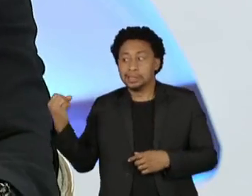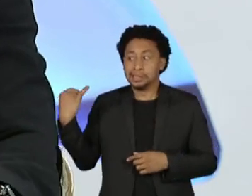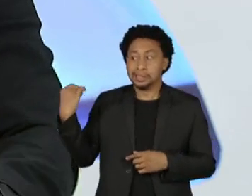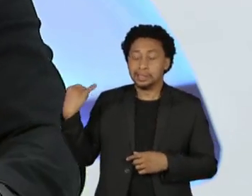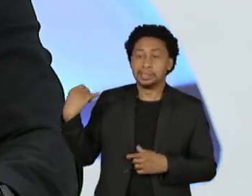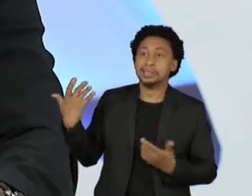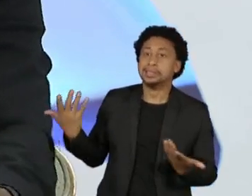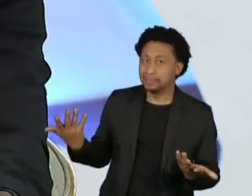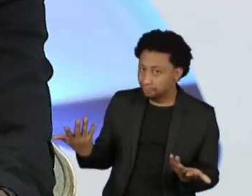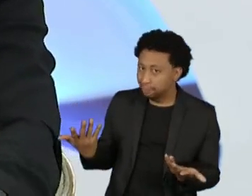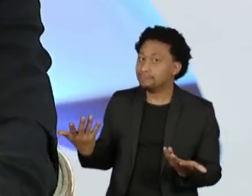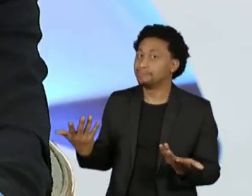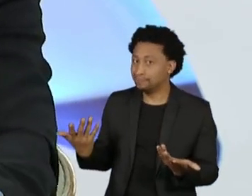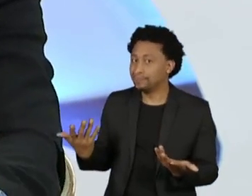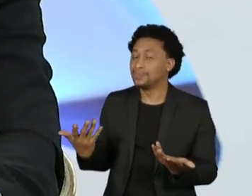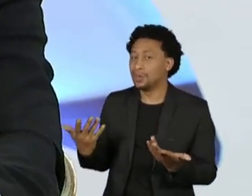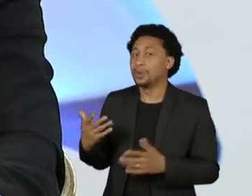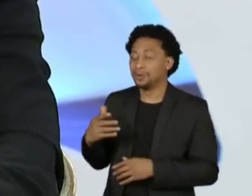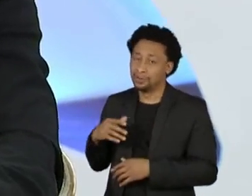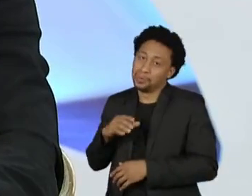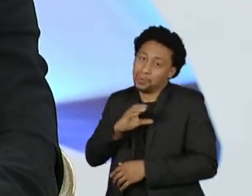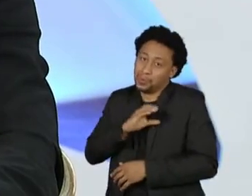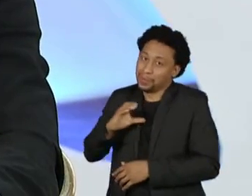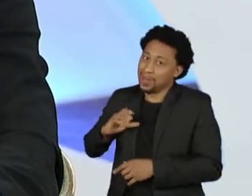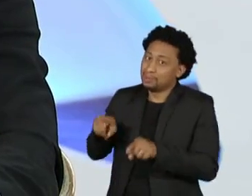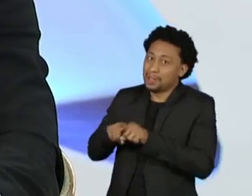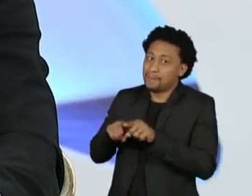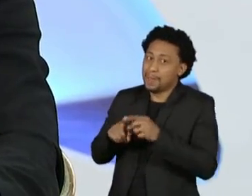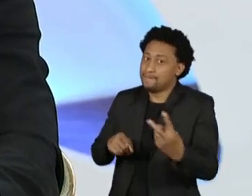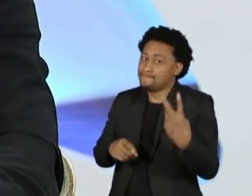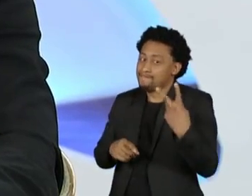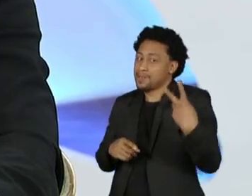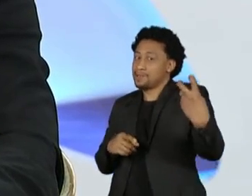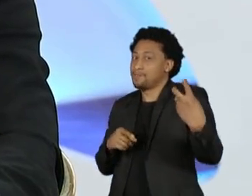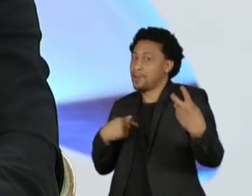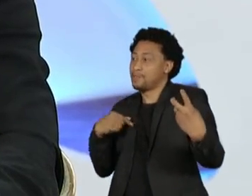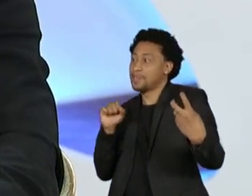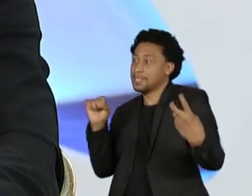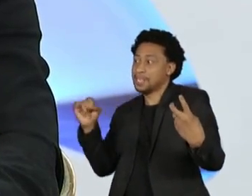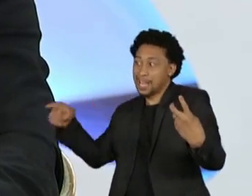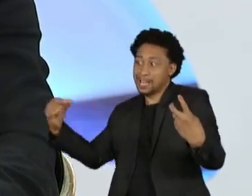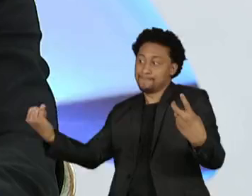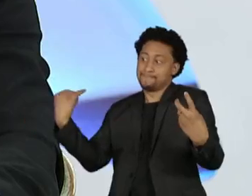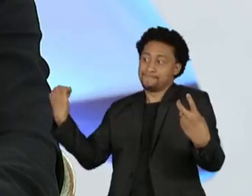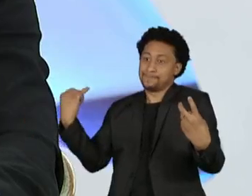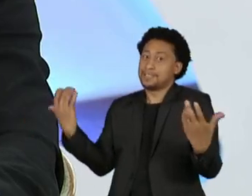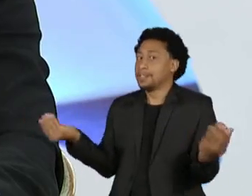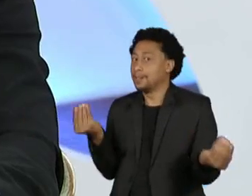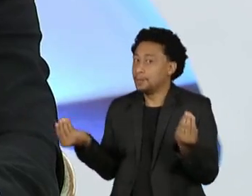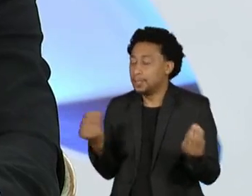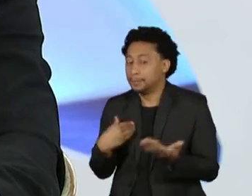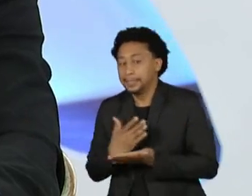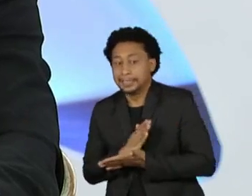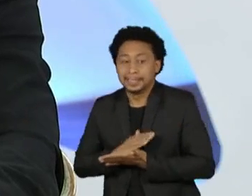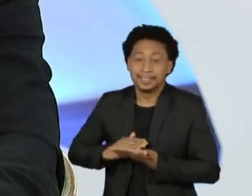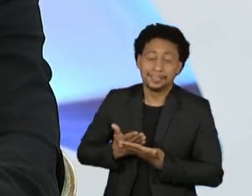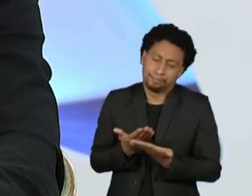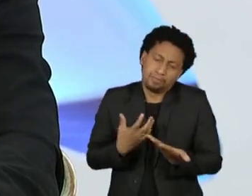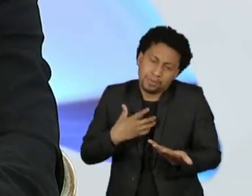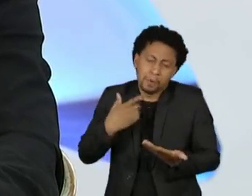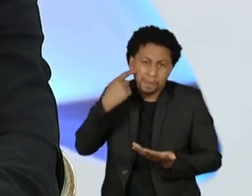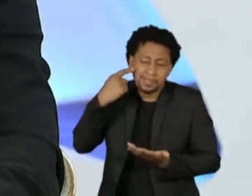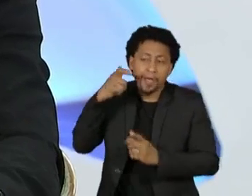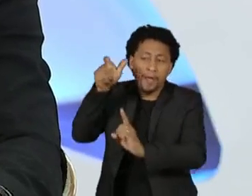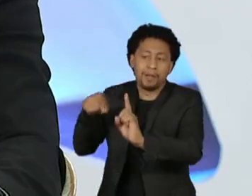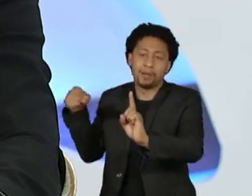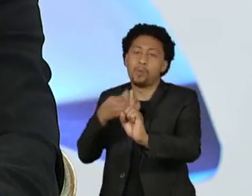e a mulher dele que fica numa situação ruim então eram crônicas que assim como mina feia né